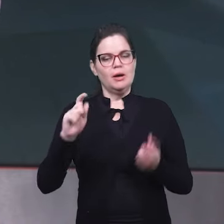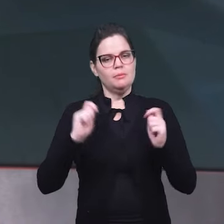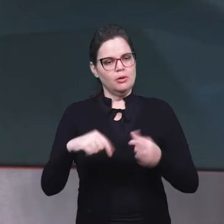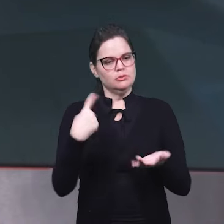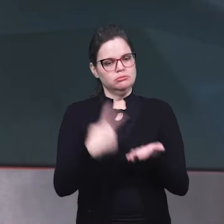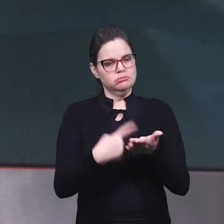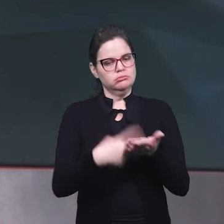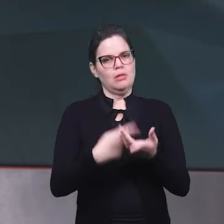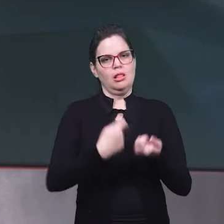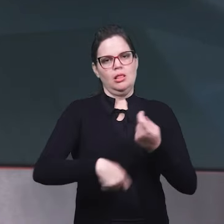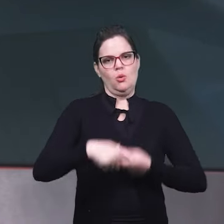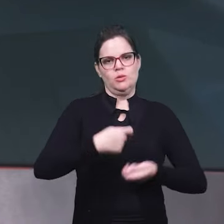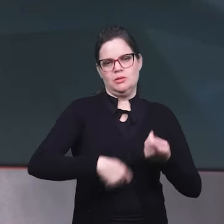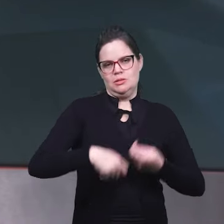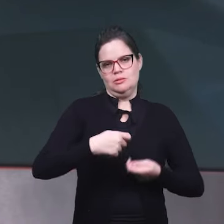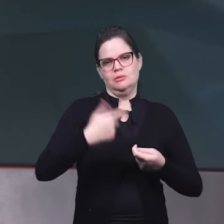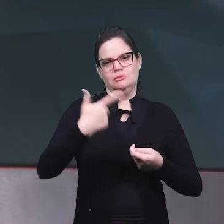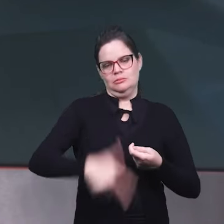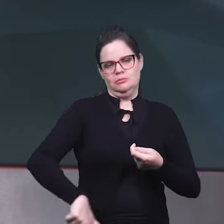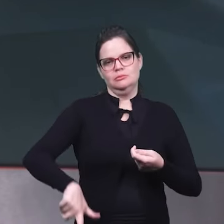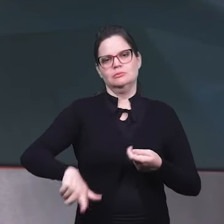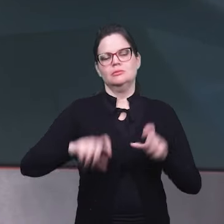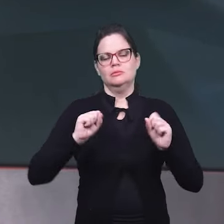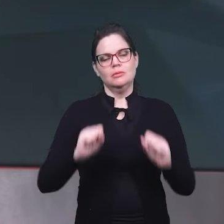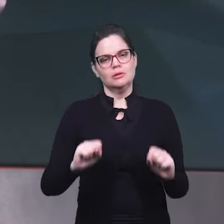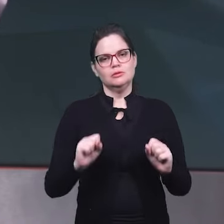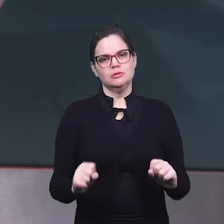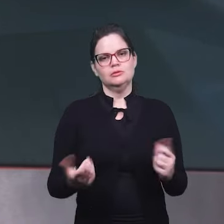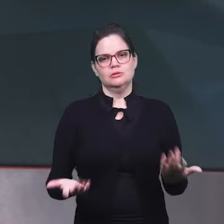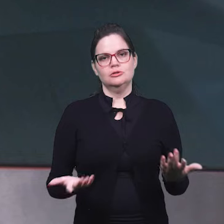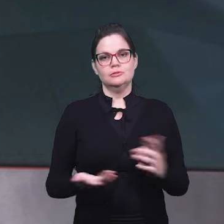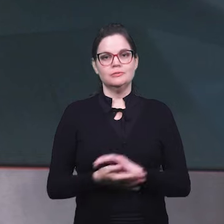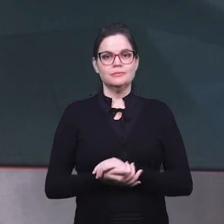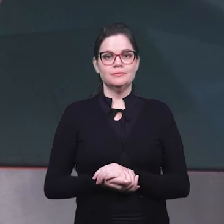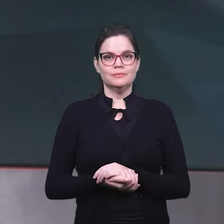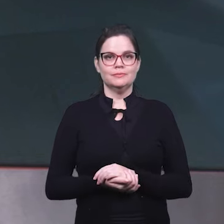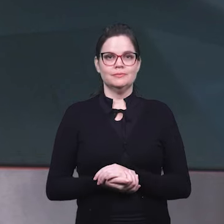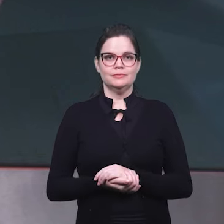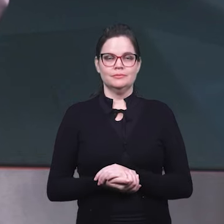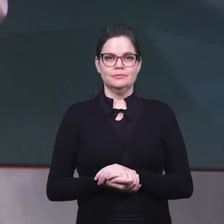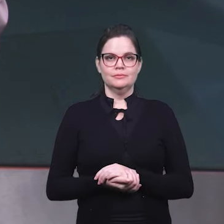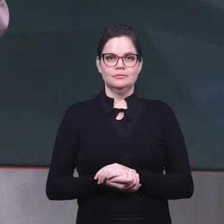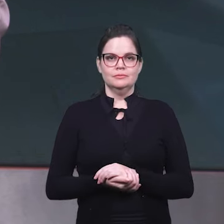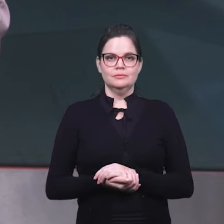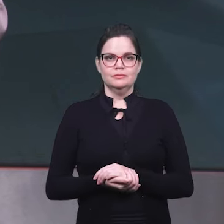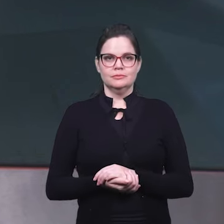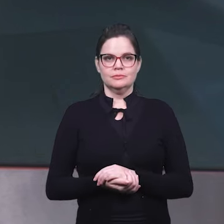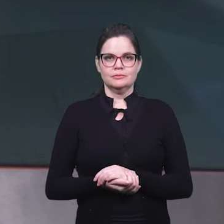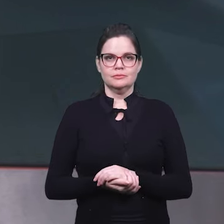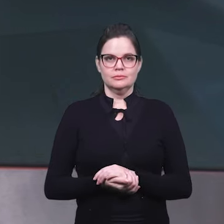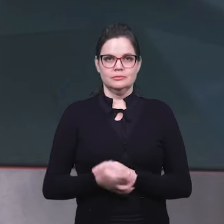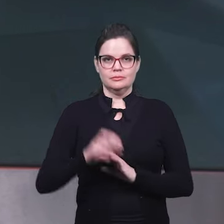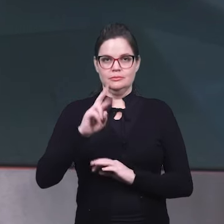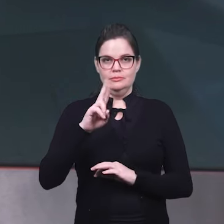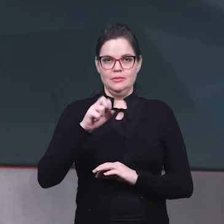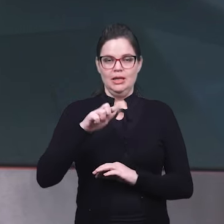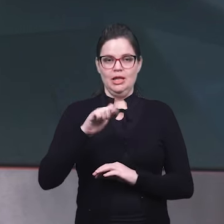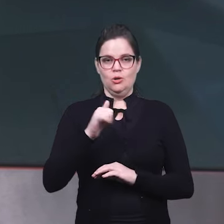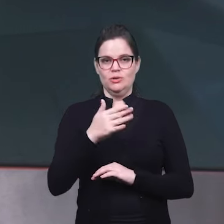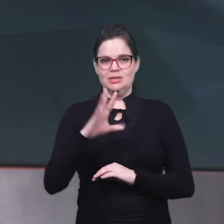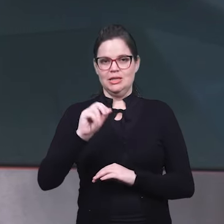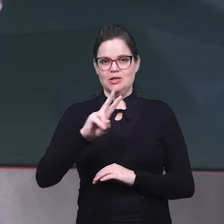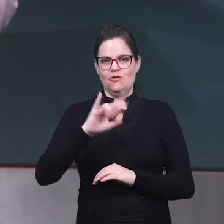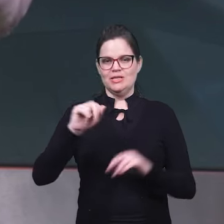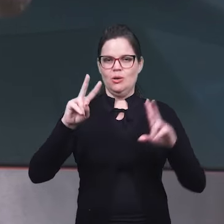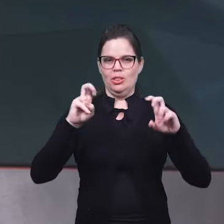prazo não conseguiu honrar com esse compromisso, entra agora a renegociação.